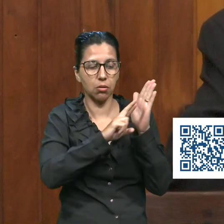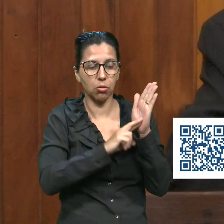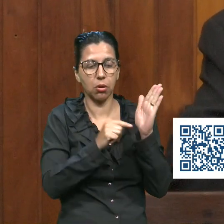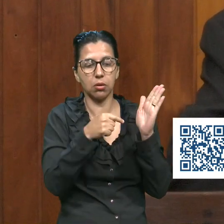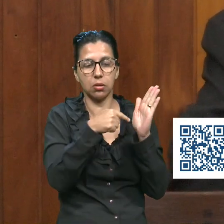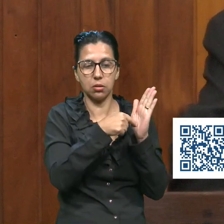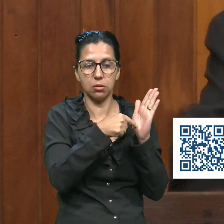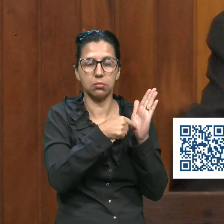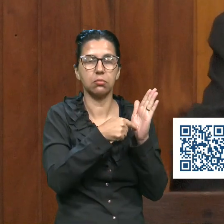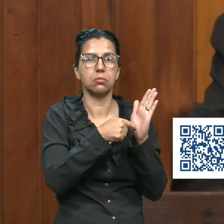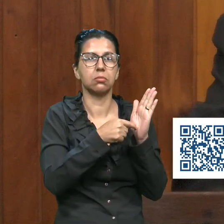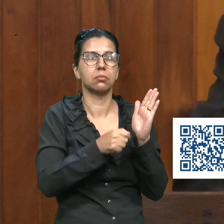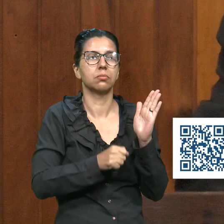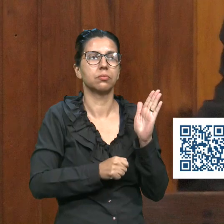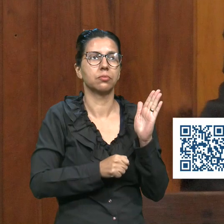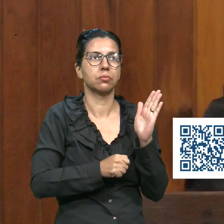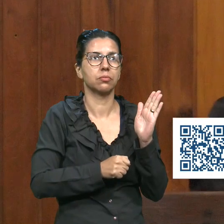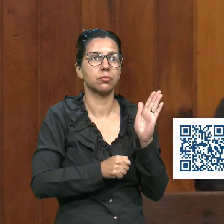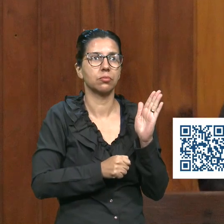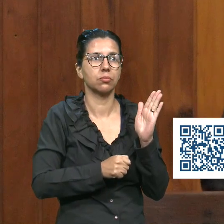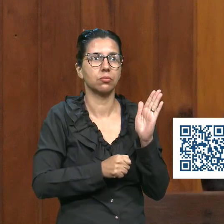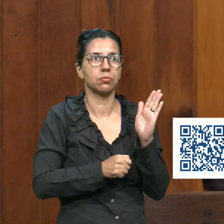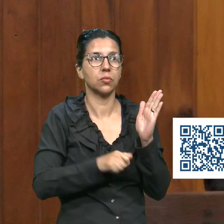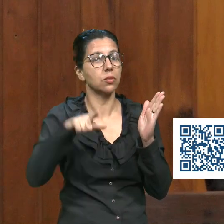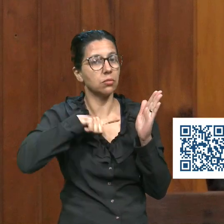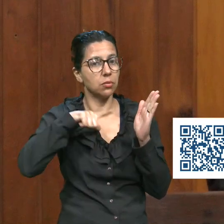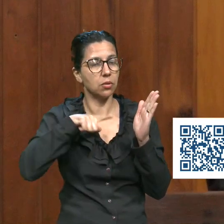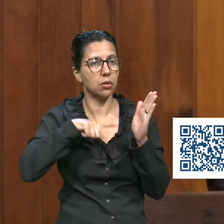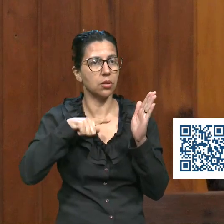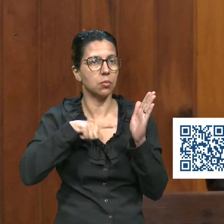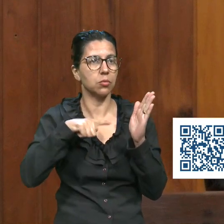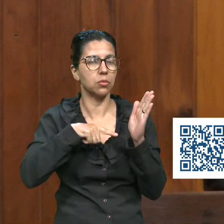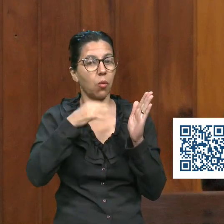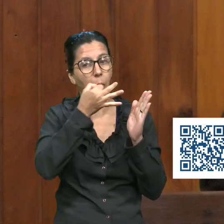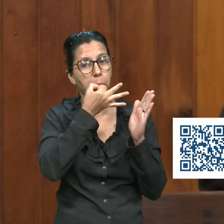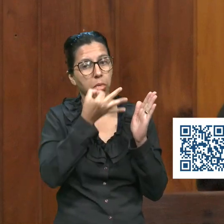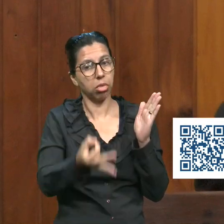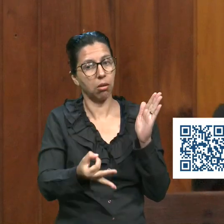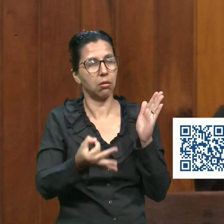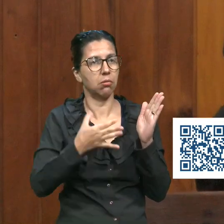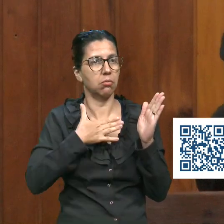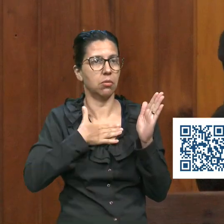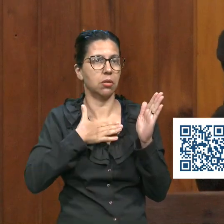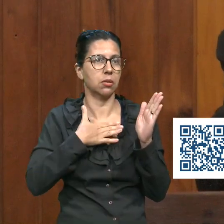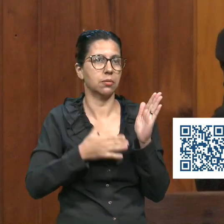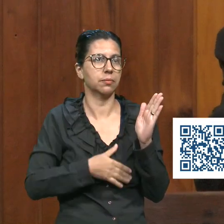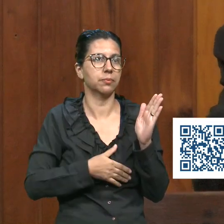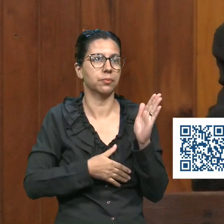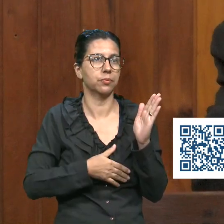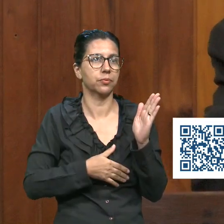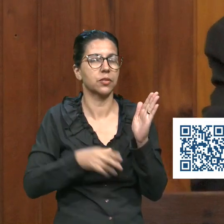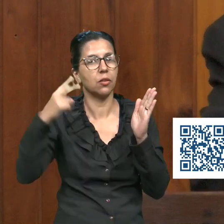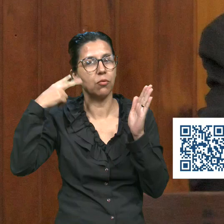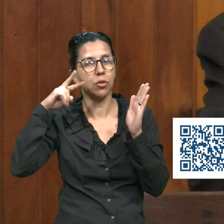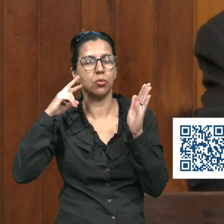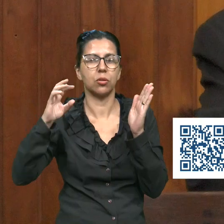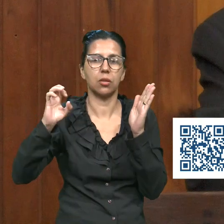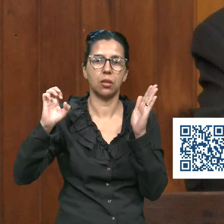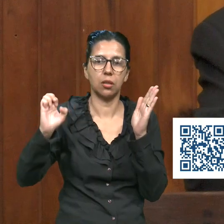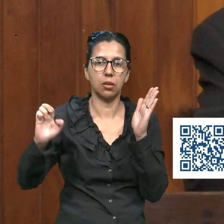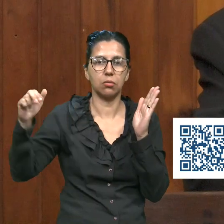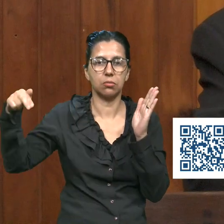técnico... Nós temos duas vertentes aí, na minha opinião, vereador Eduardo,